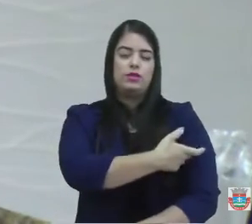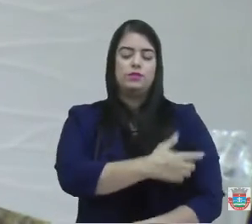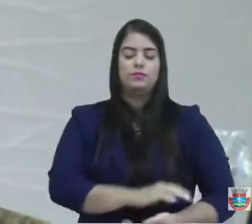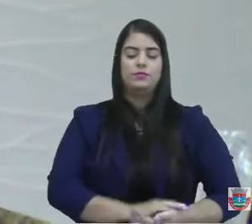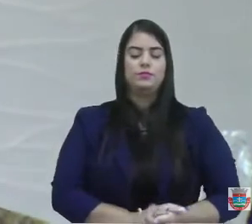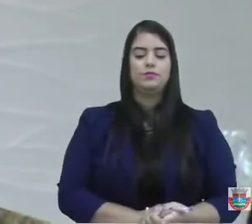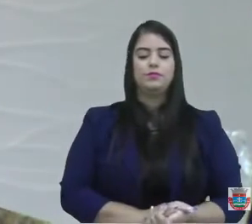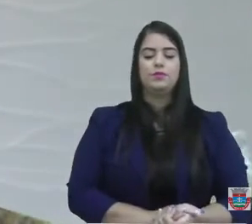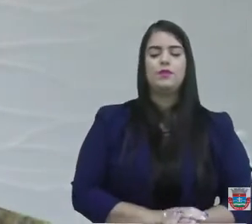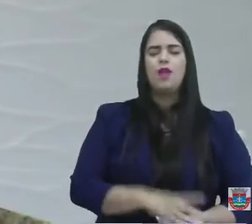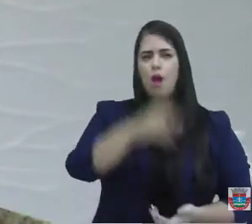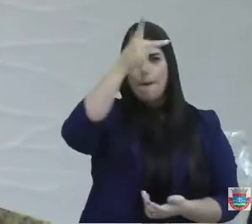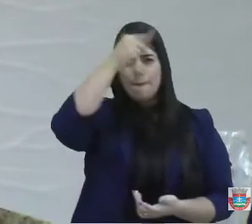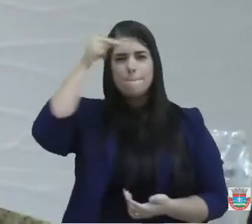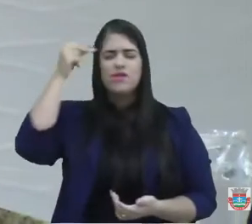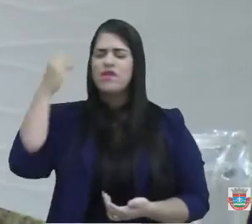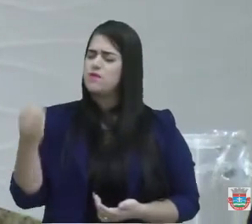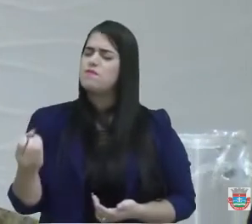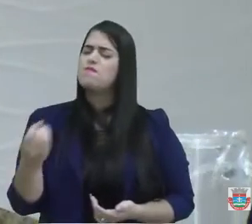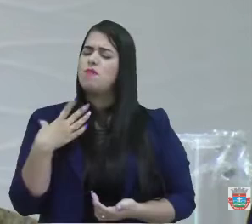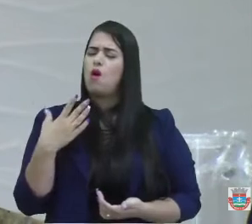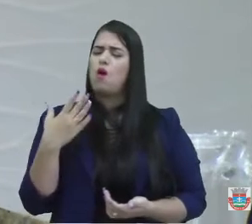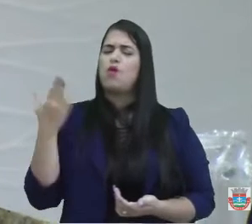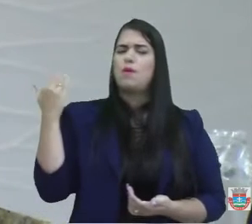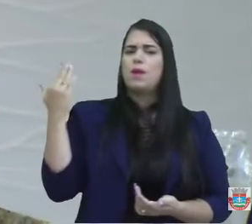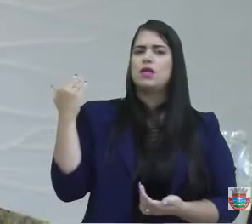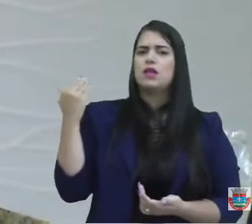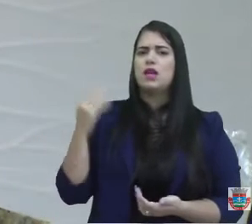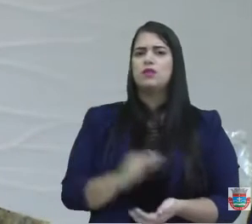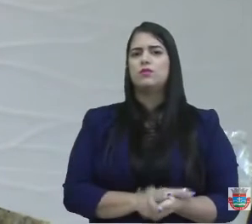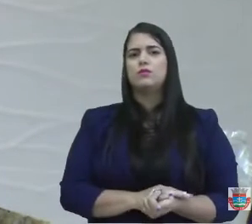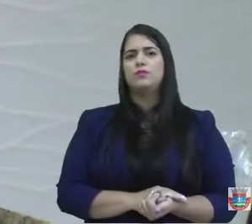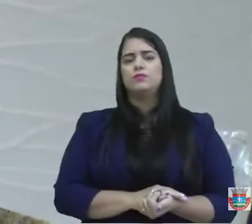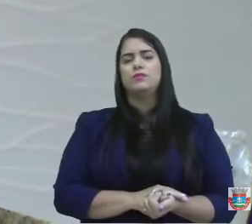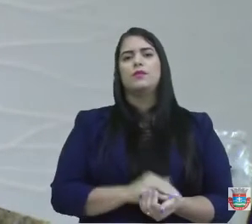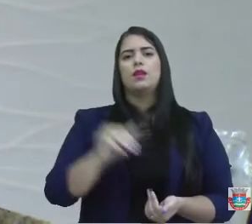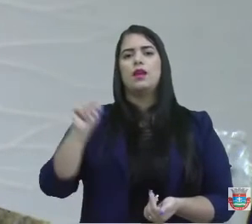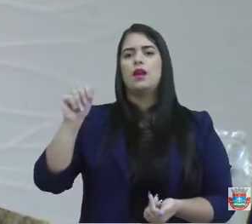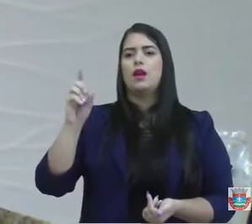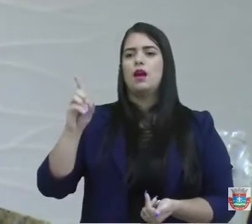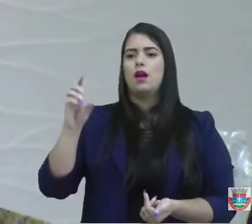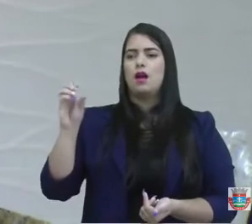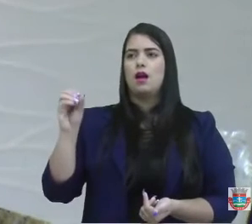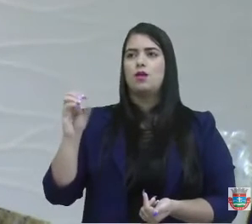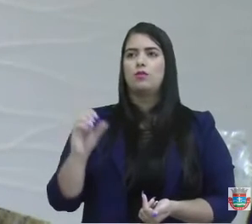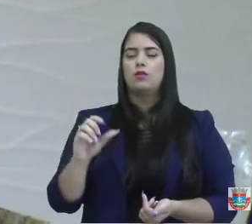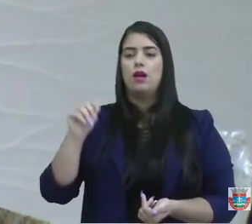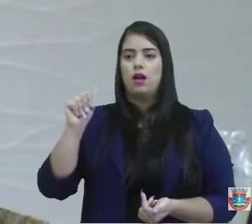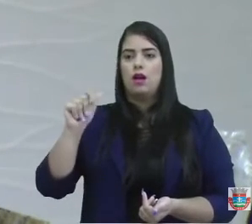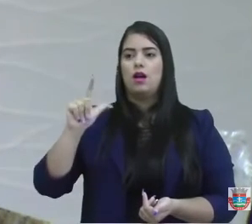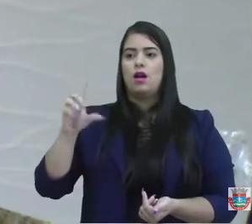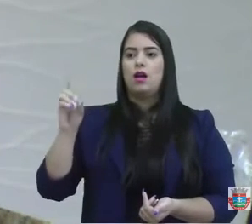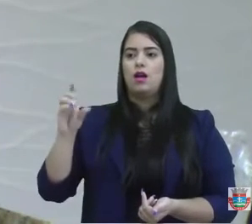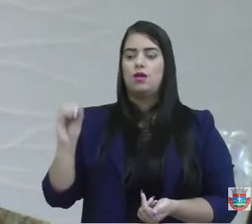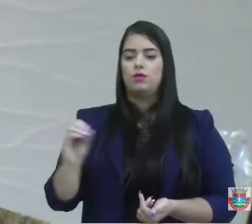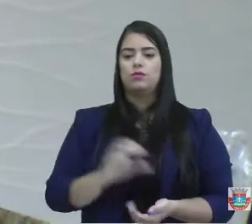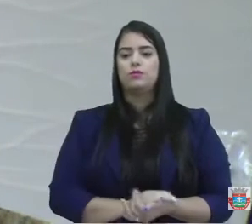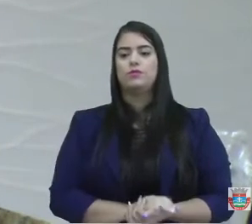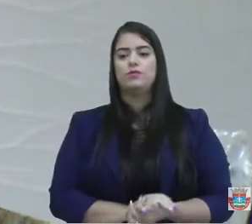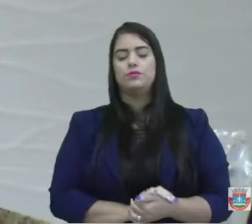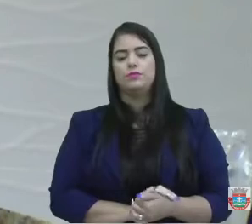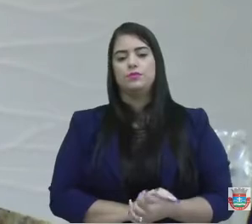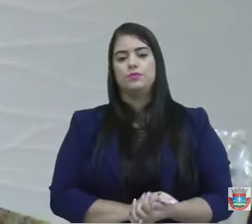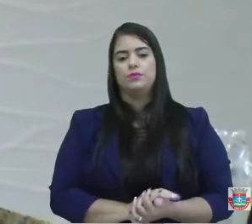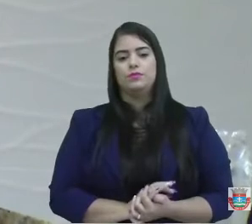prefeito. Por isso que eu dou um voto para Padre Aldo aqui, a todos os prefeitos da cidade. Porque trabalhou. Diferente de tu, vereador Lagartixa, sem